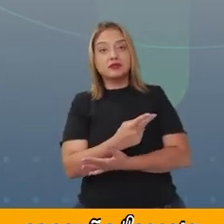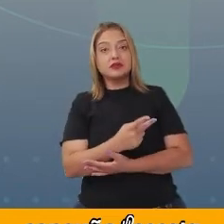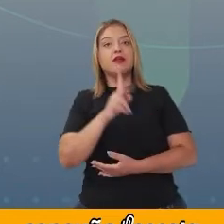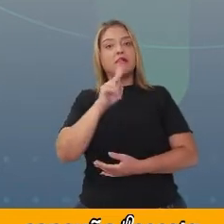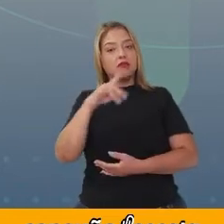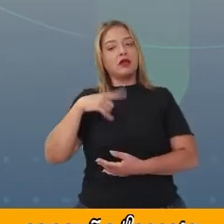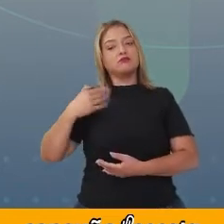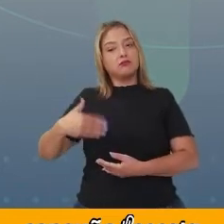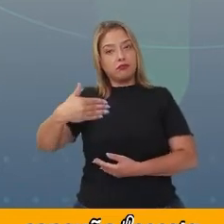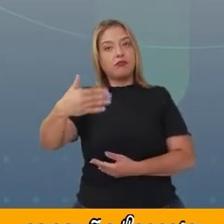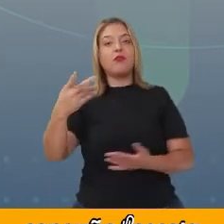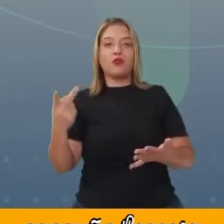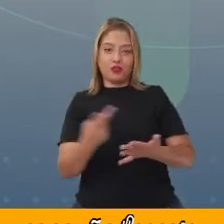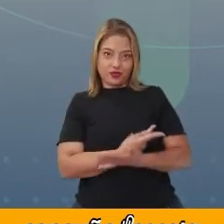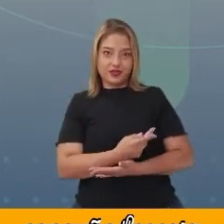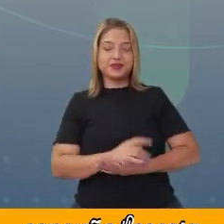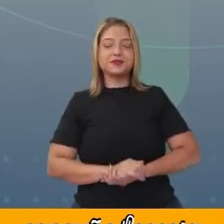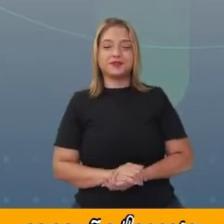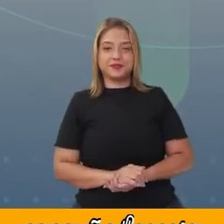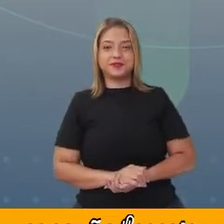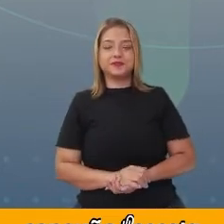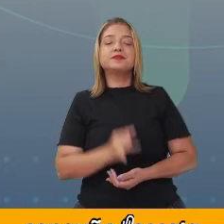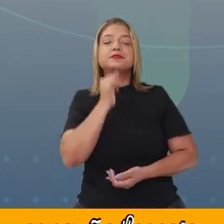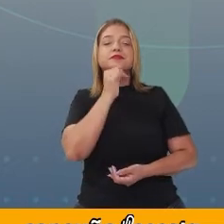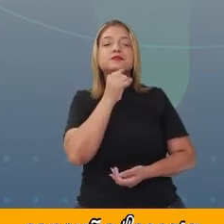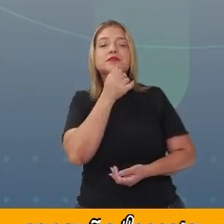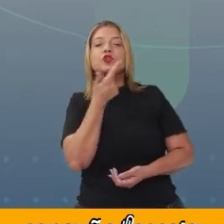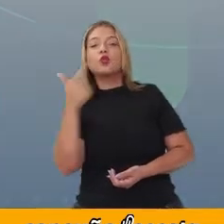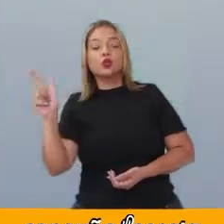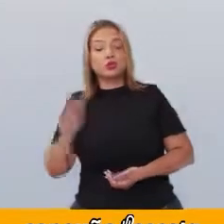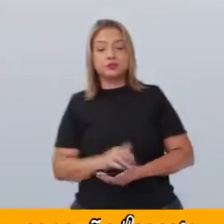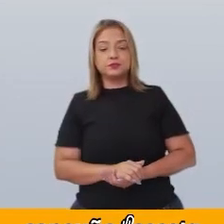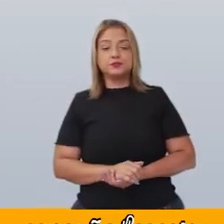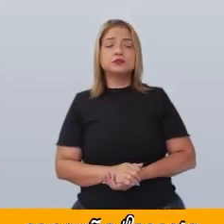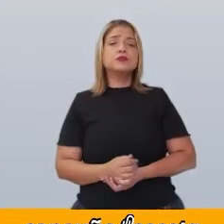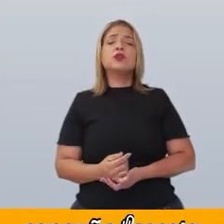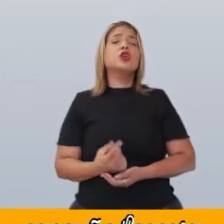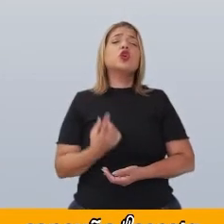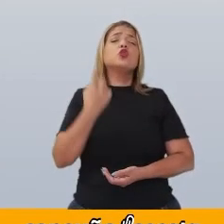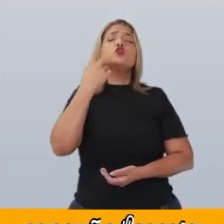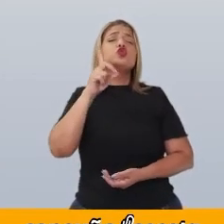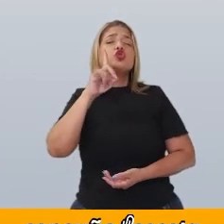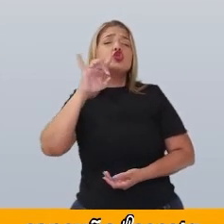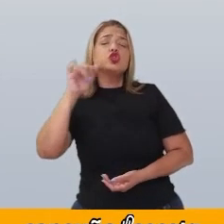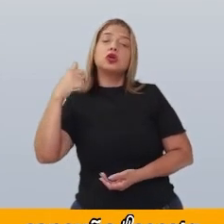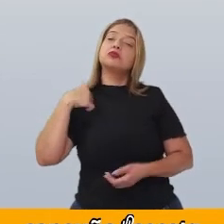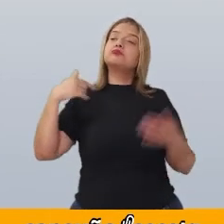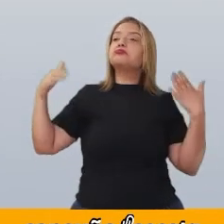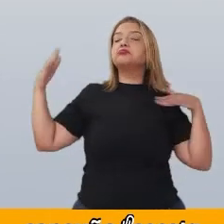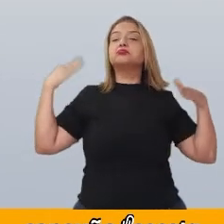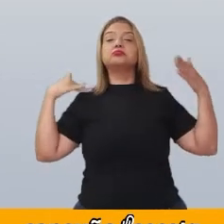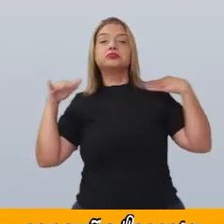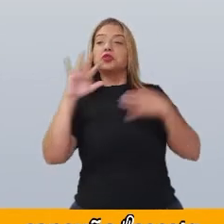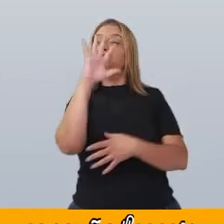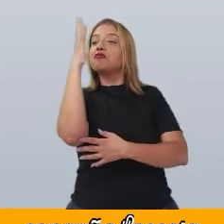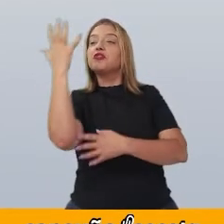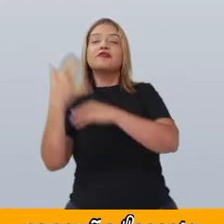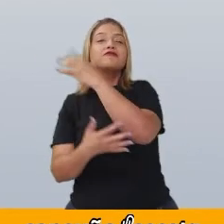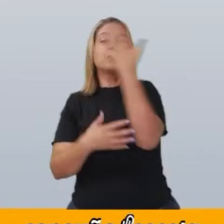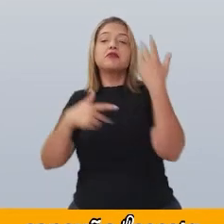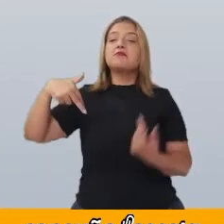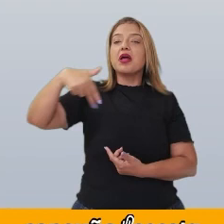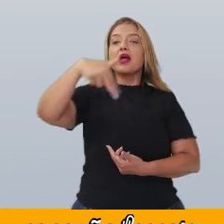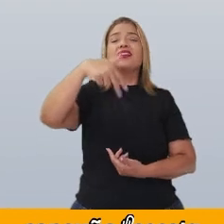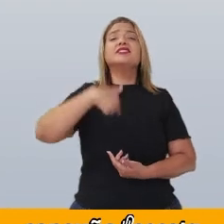estão acontecendo. Próximo exemplo. Um dia, quando estava passeando na floresta, Narciso sentiu